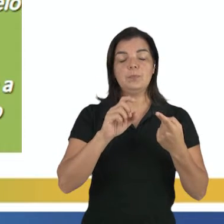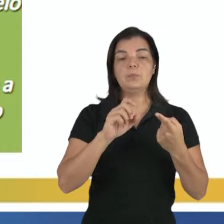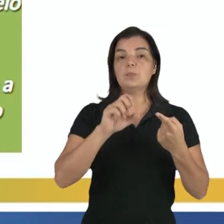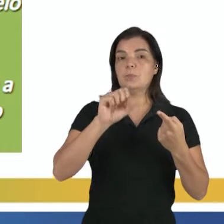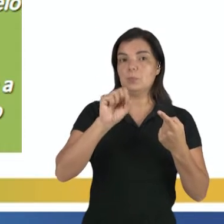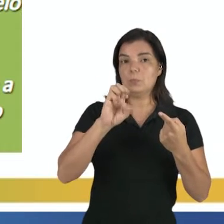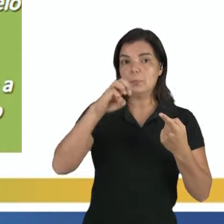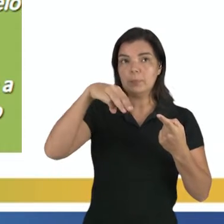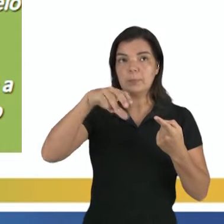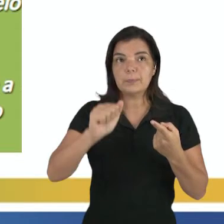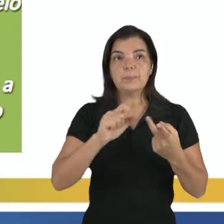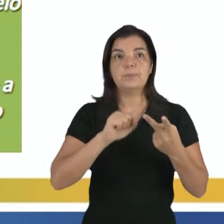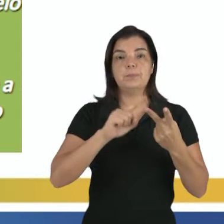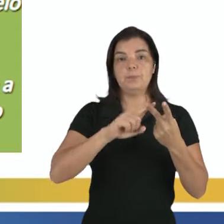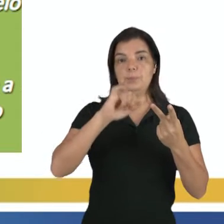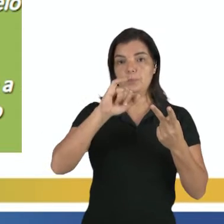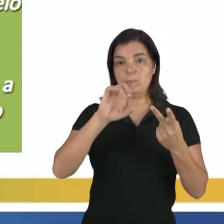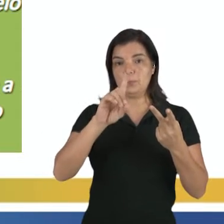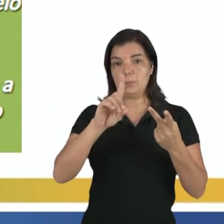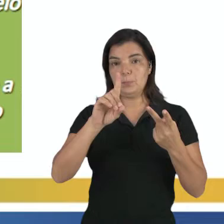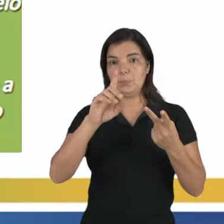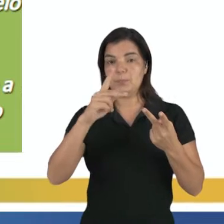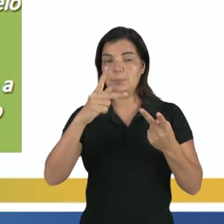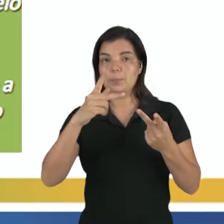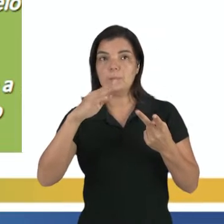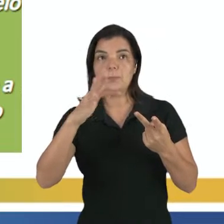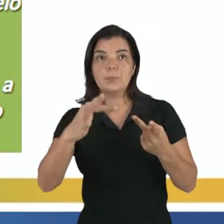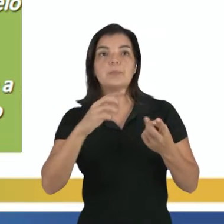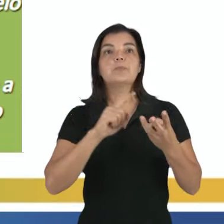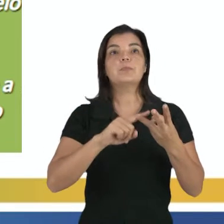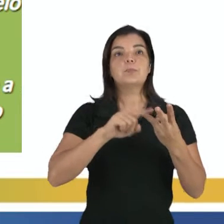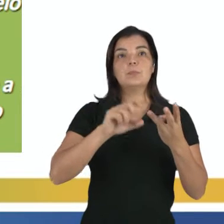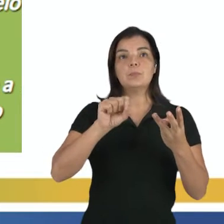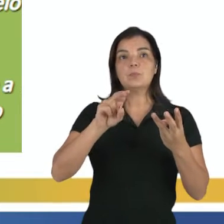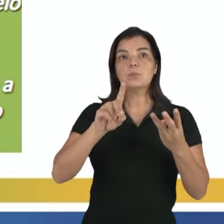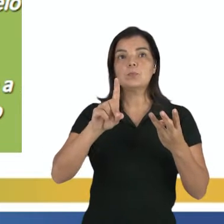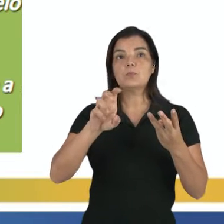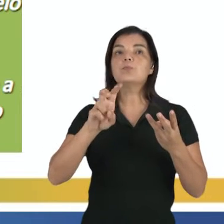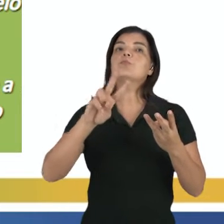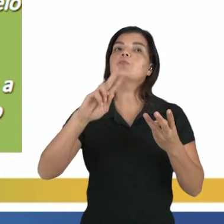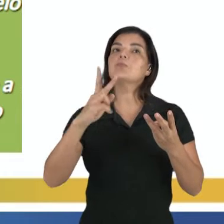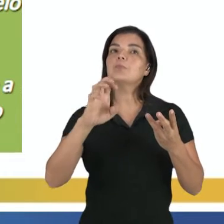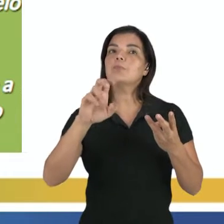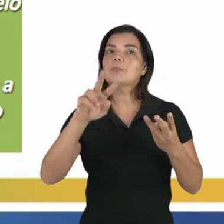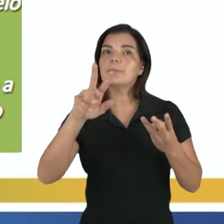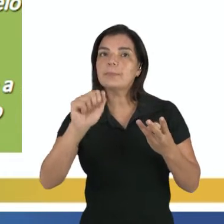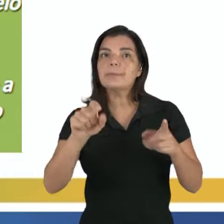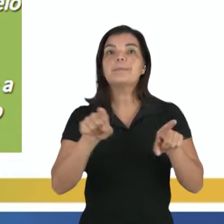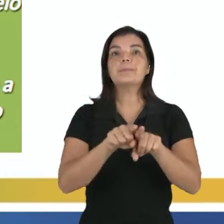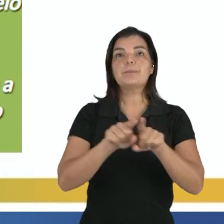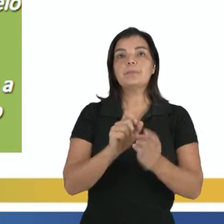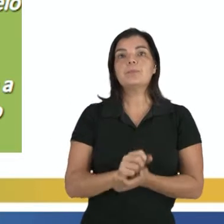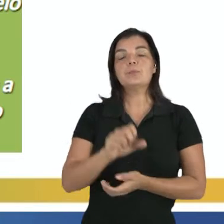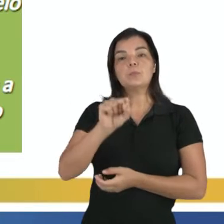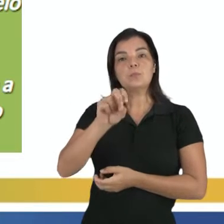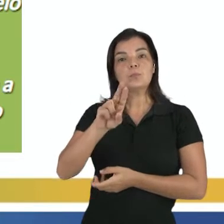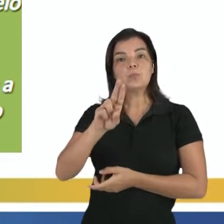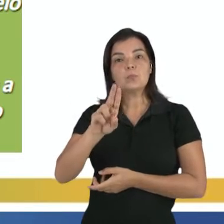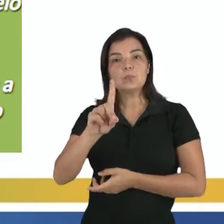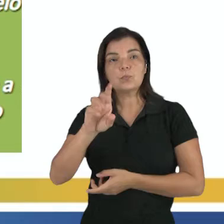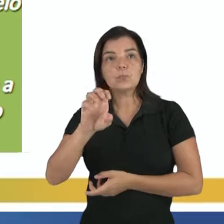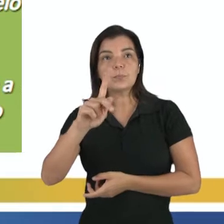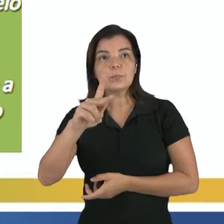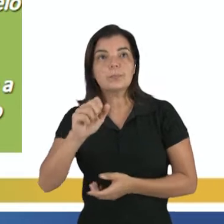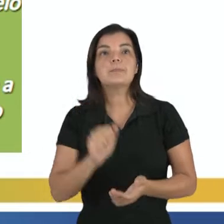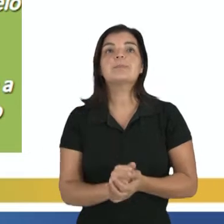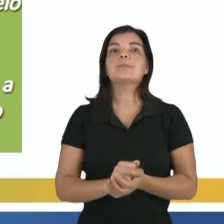a fusão da SEMA, do IBDF e da SUDEBA, da Superintendência da Borracha, mais do SUDEP, que era a Superintendência da